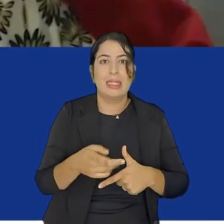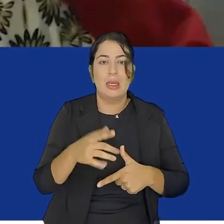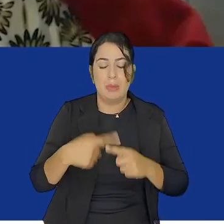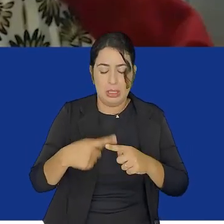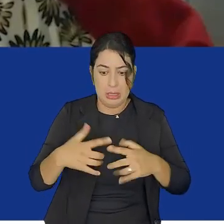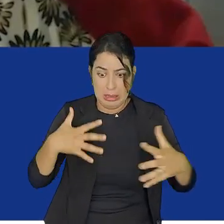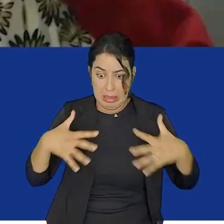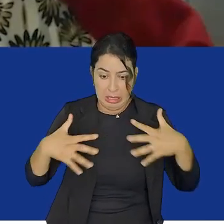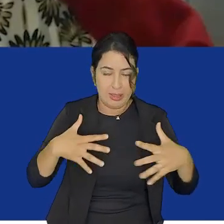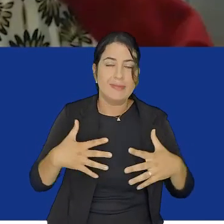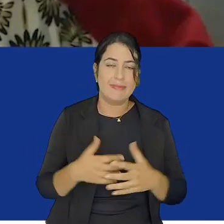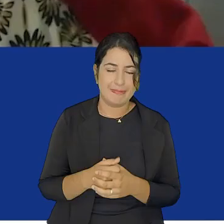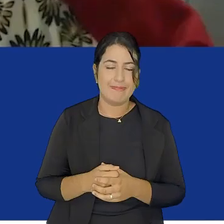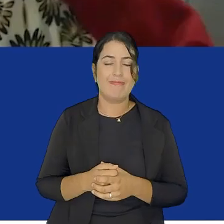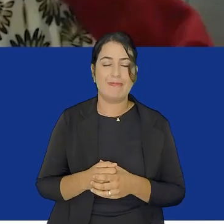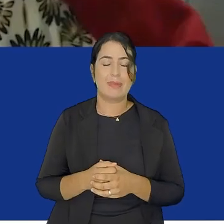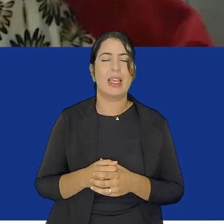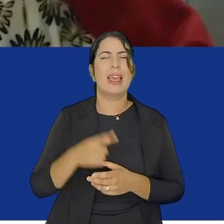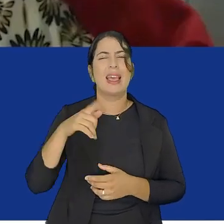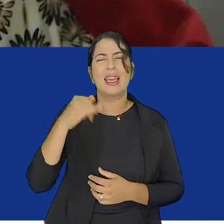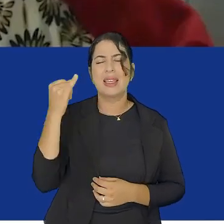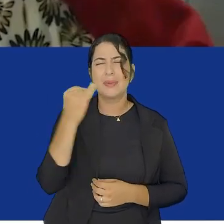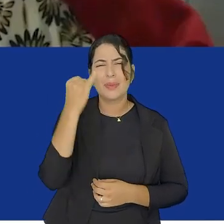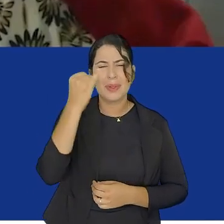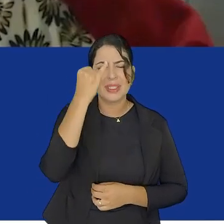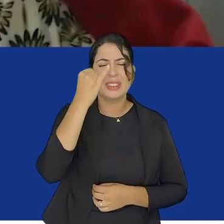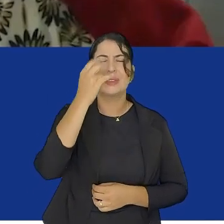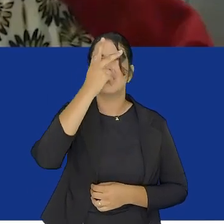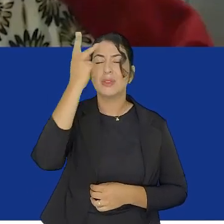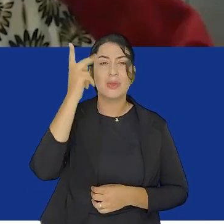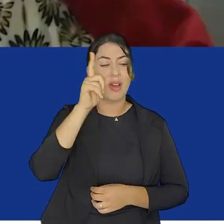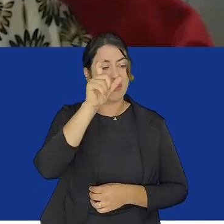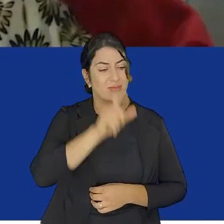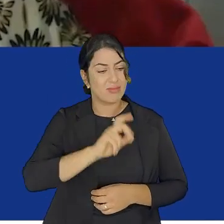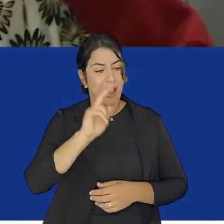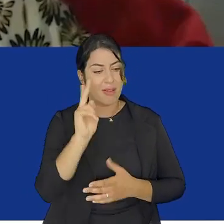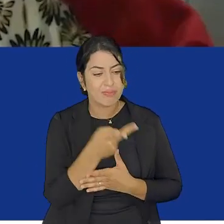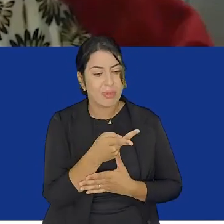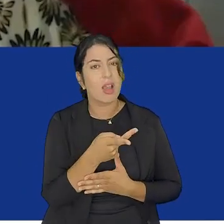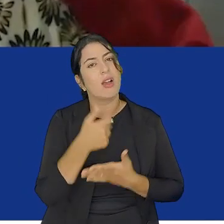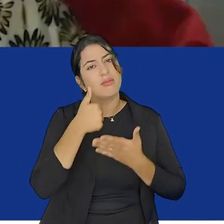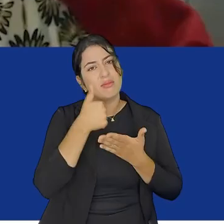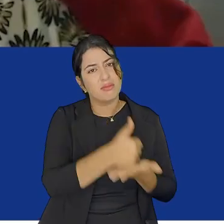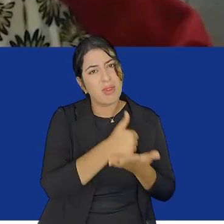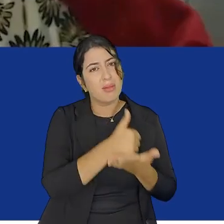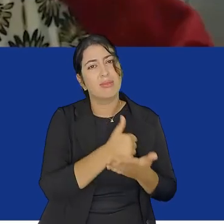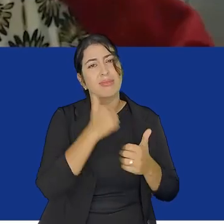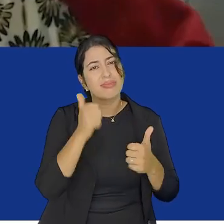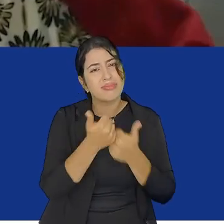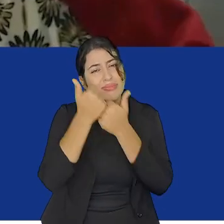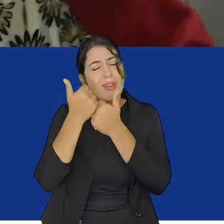fico, menos eu consigo lidar. Então, muito importante a gente poder apoiar a pessoa que errou, né? Assim, como é que existia